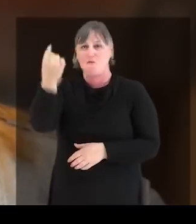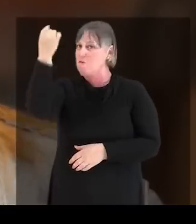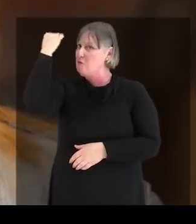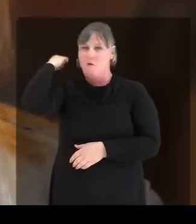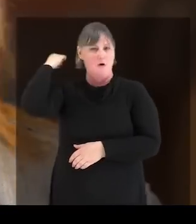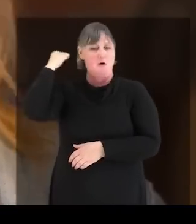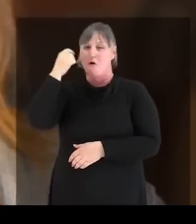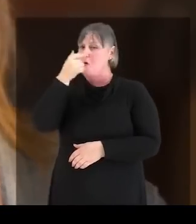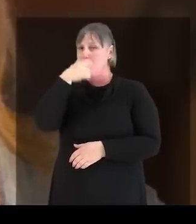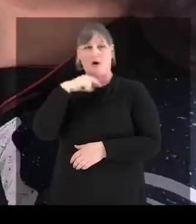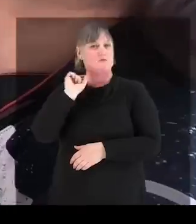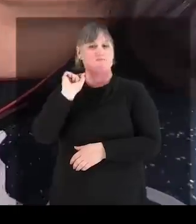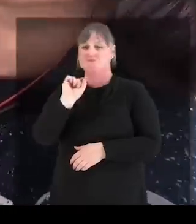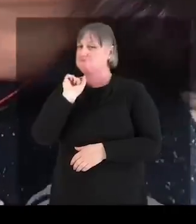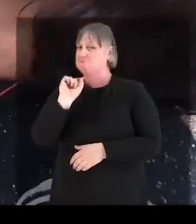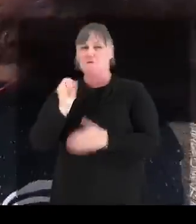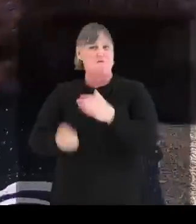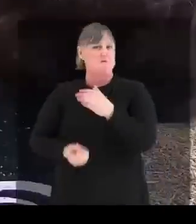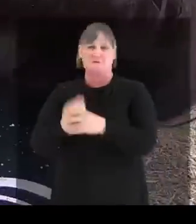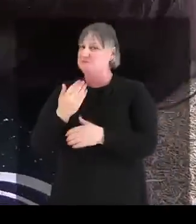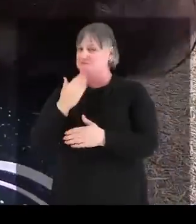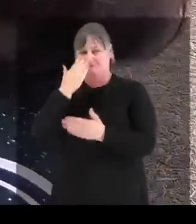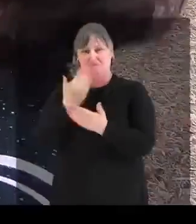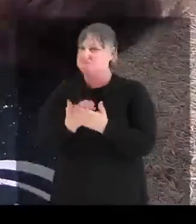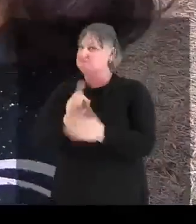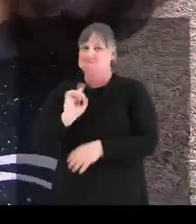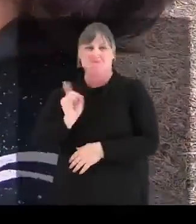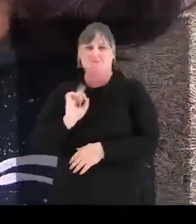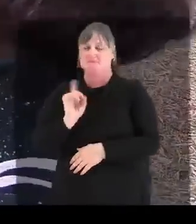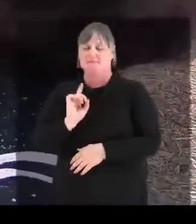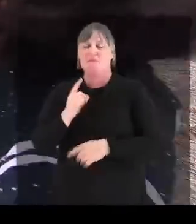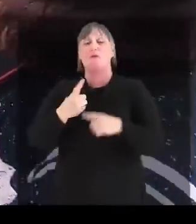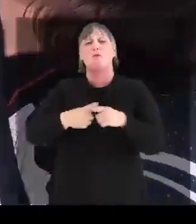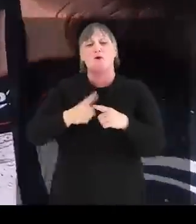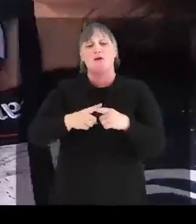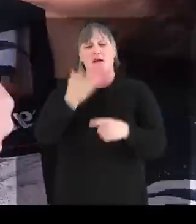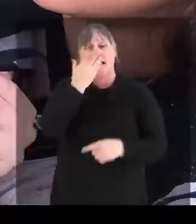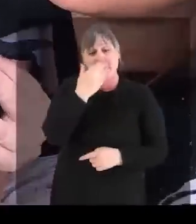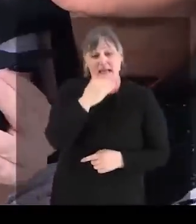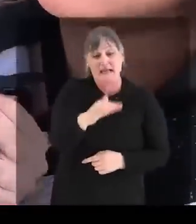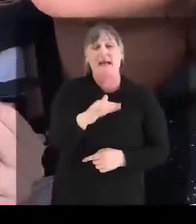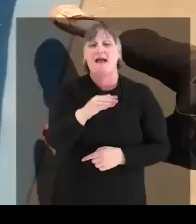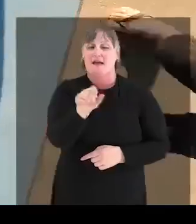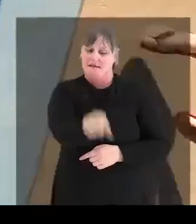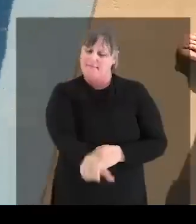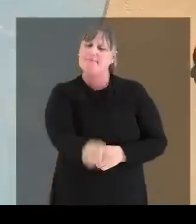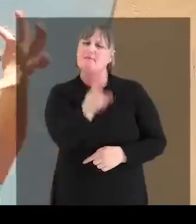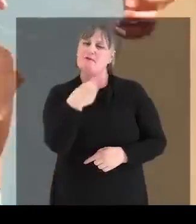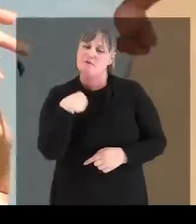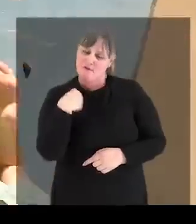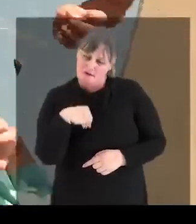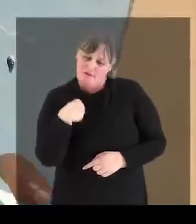que não é uma questão que possa acontecer, né? Porque essa criança, ela é